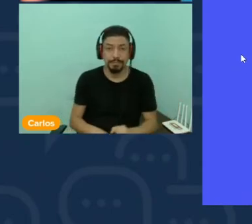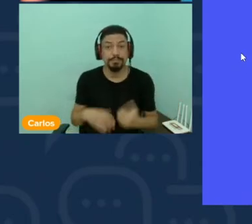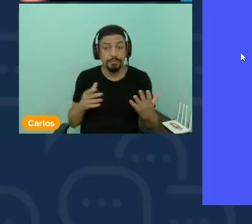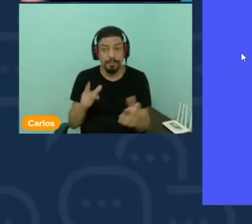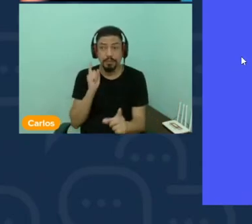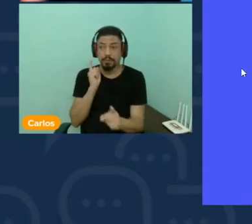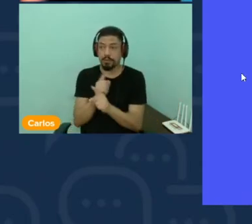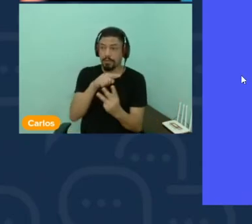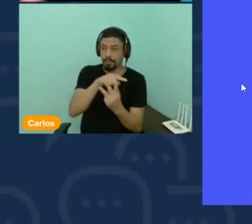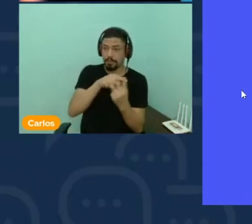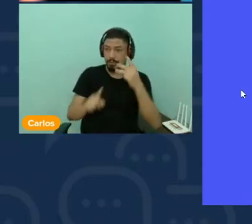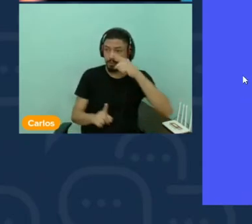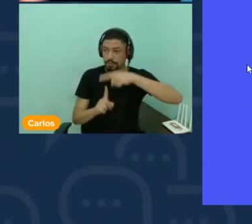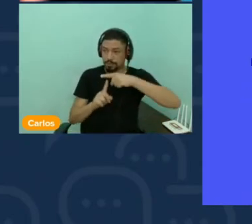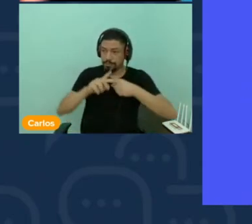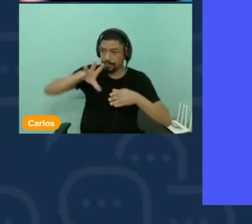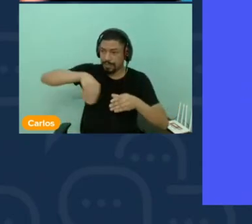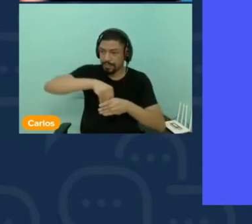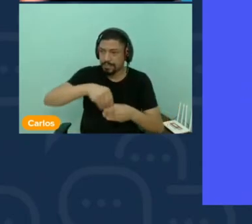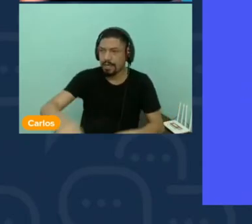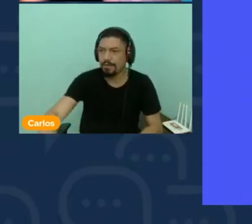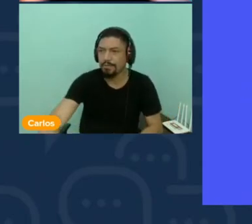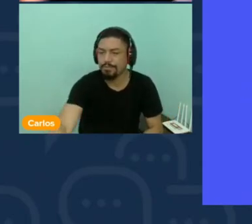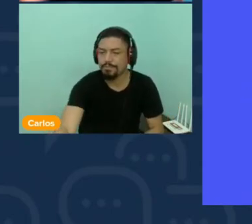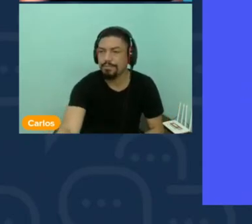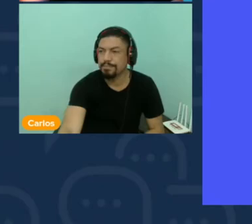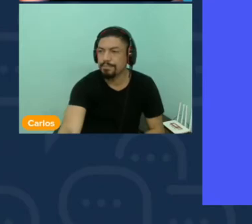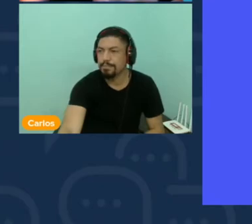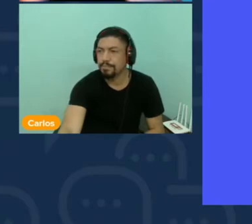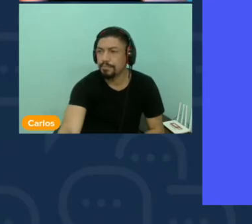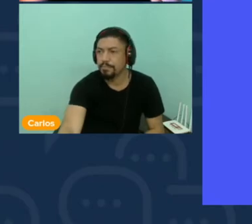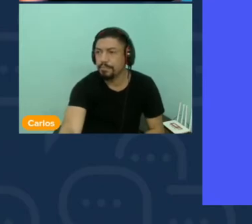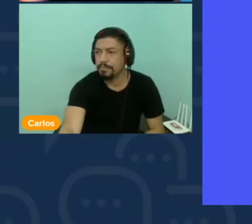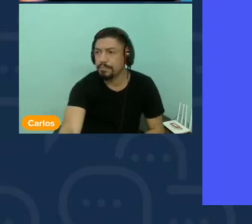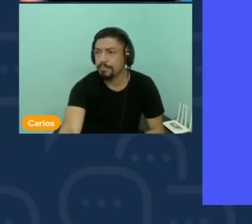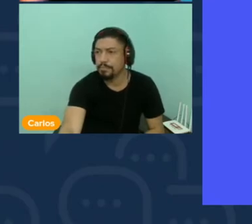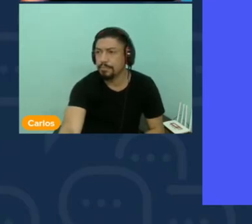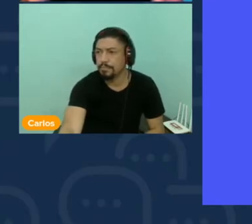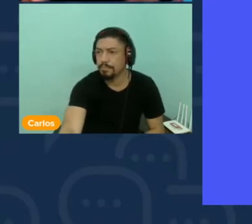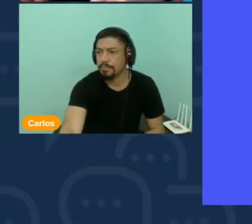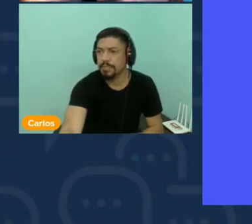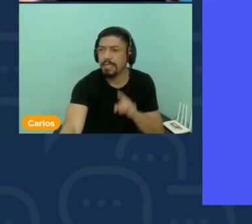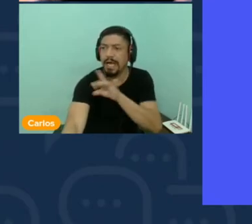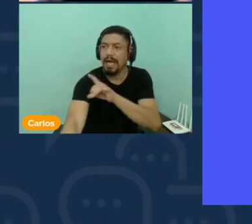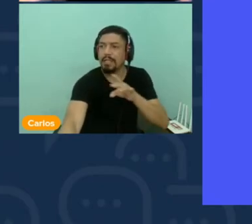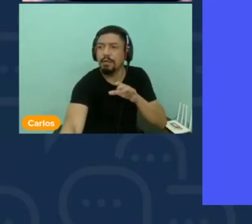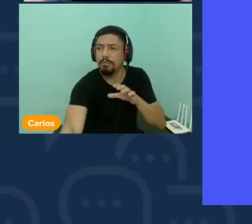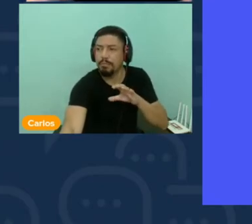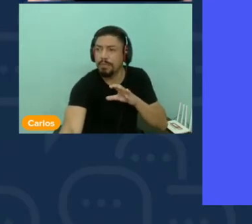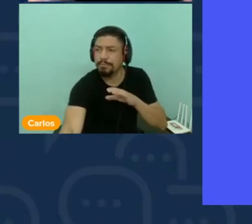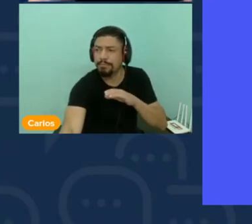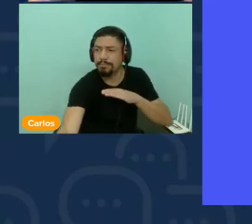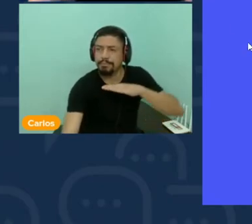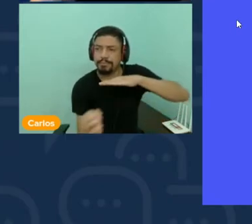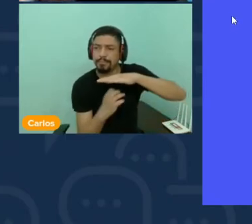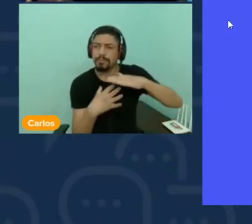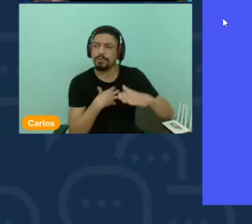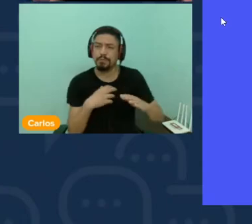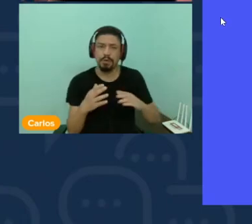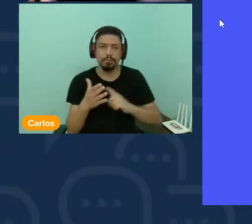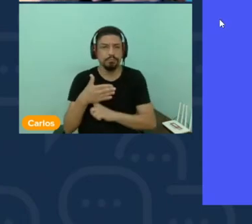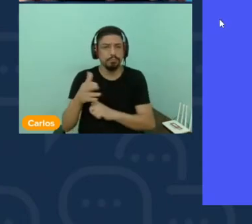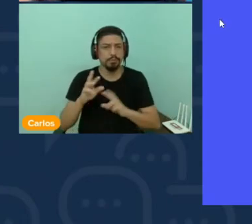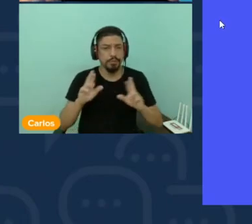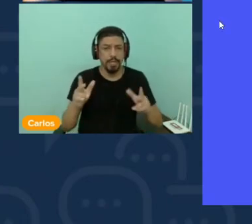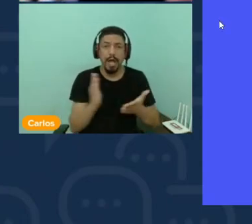tipos aí de implantação. E, de novo, cada empresa está no seu momento, né? Ou já está com sua tecnologia toda